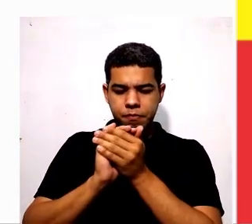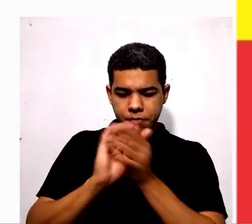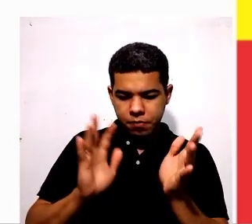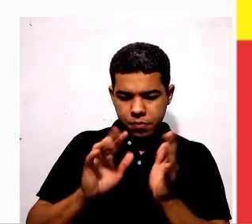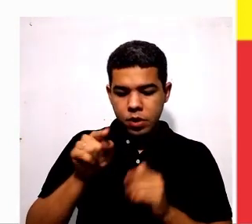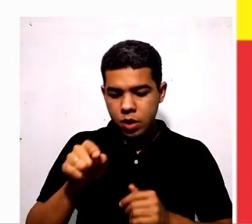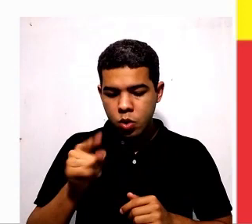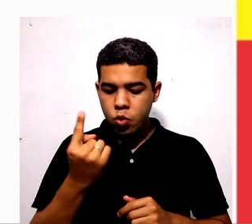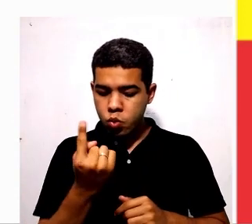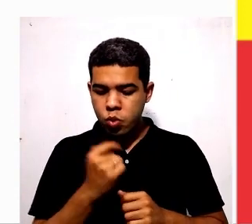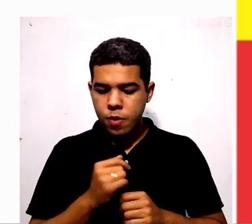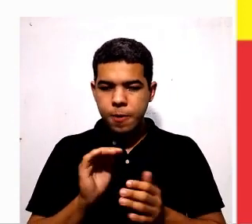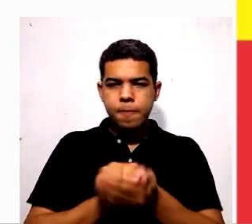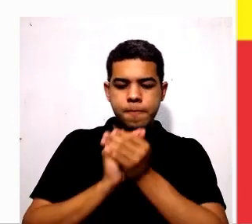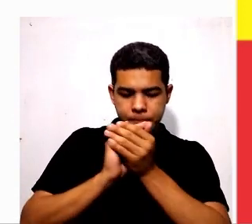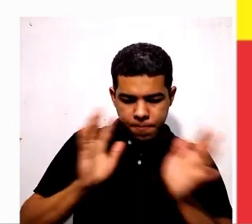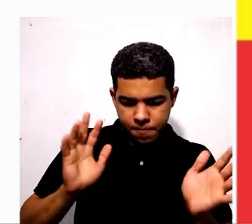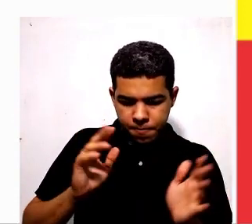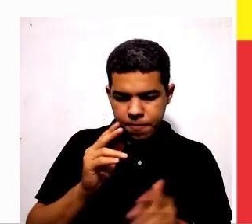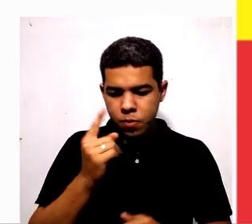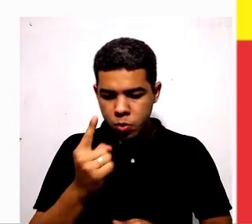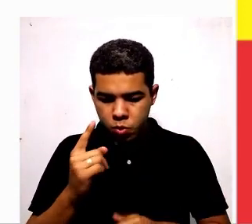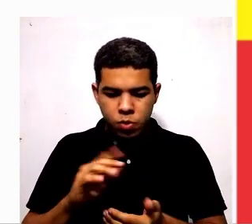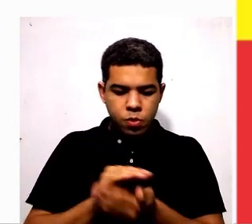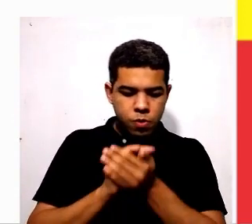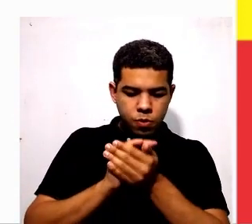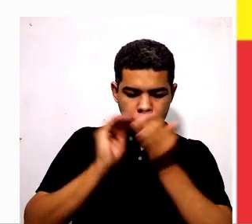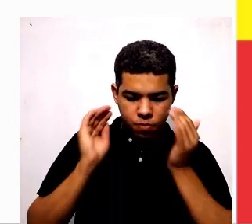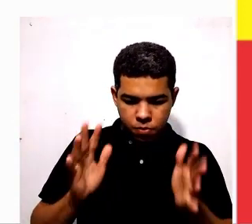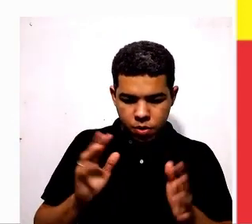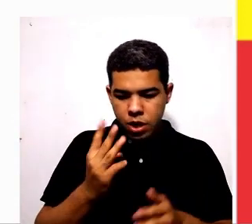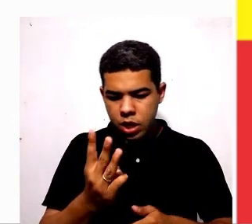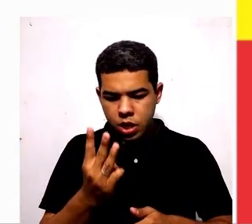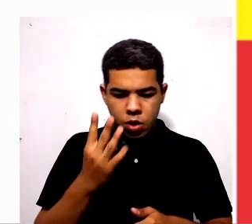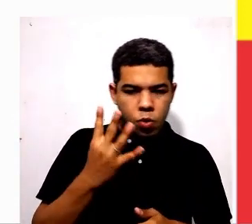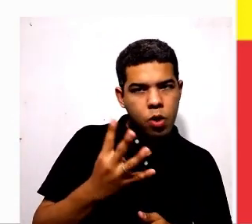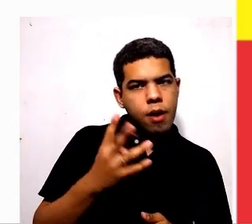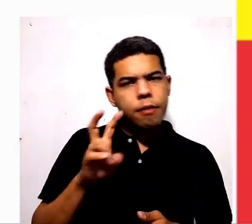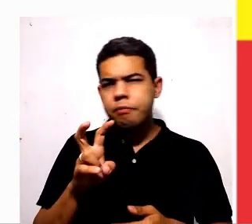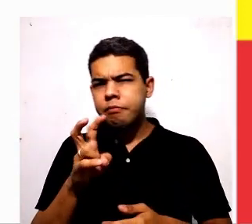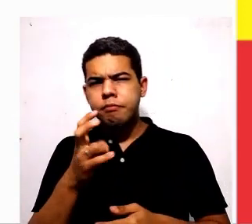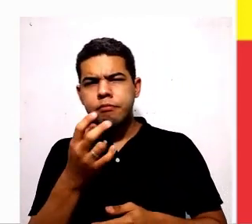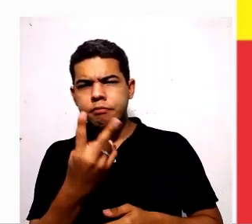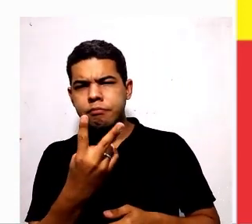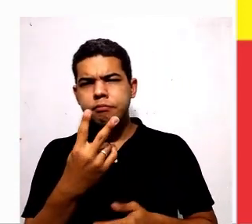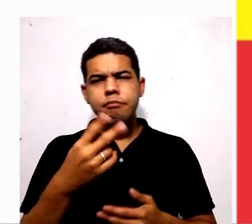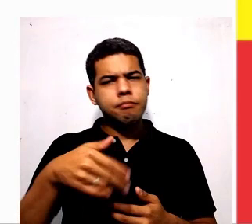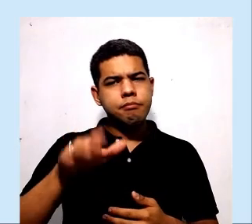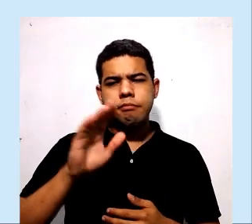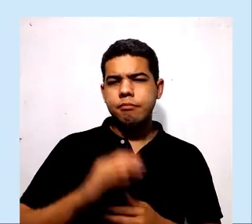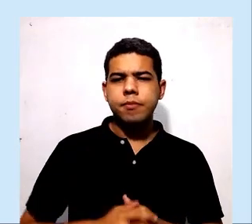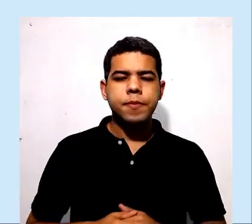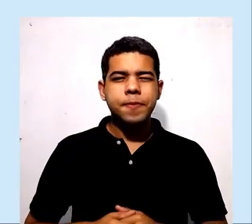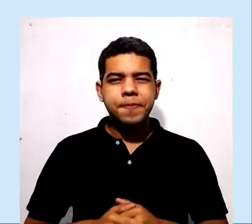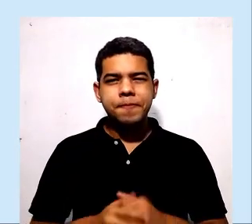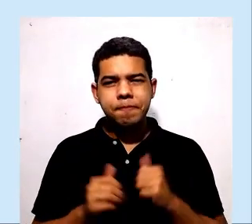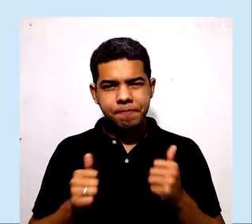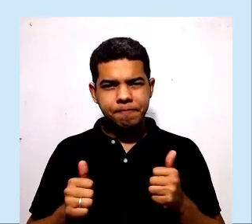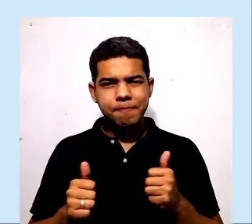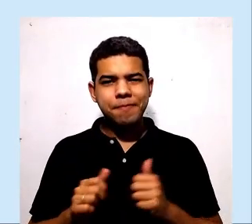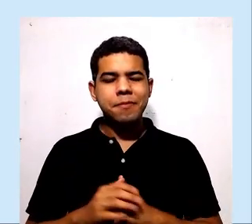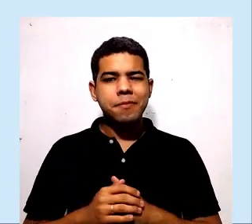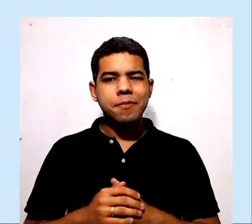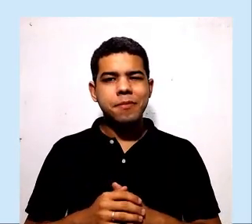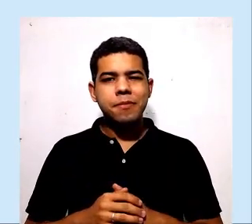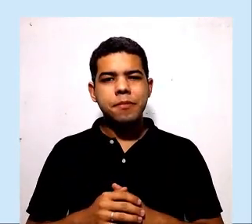dado a primeira vez, saiu a face 1. A segunda vez, saiu a face 1. E depois 3, 4, 5, 2 e assim por diante.